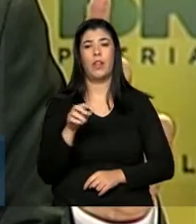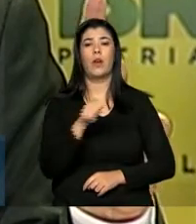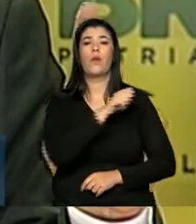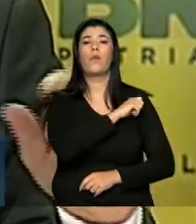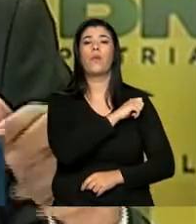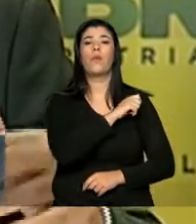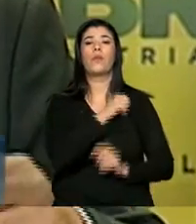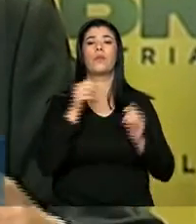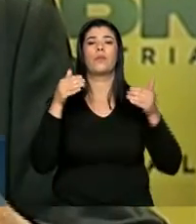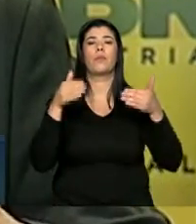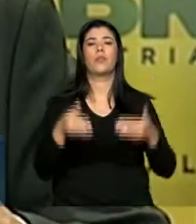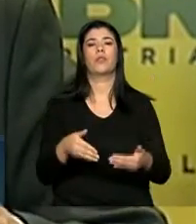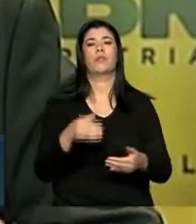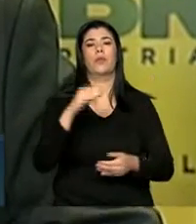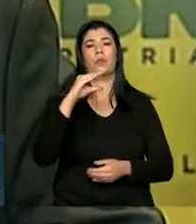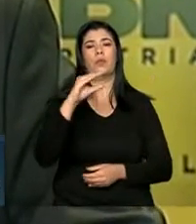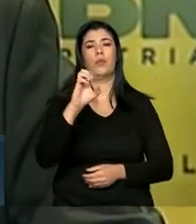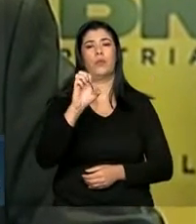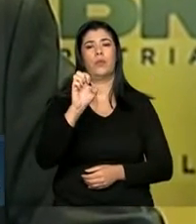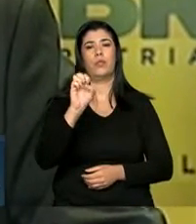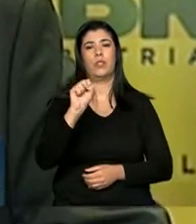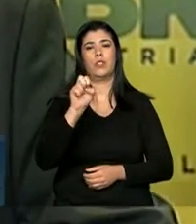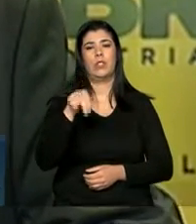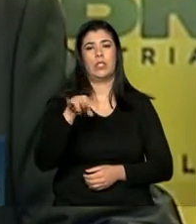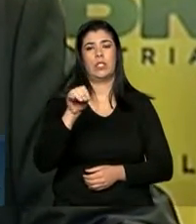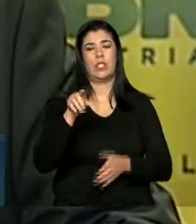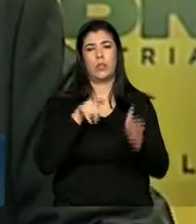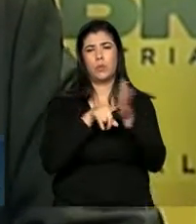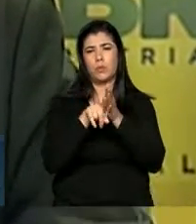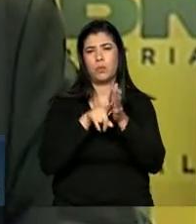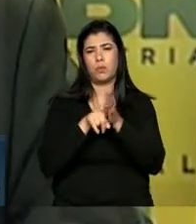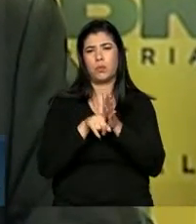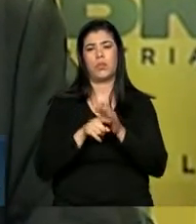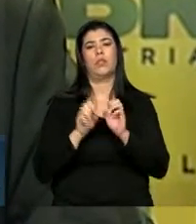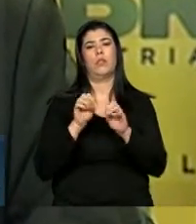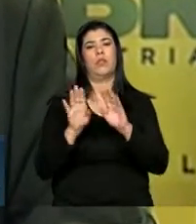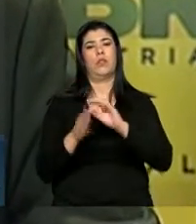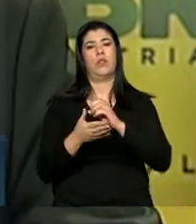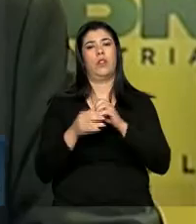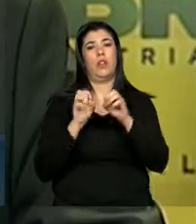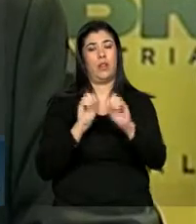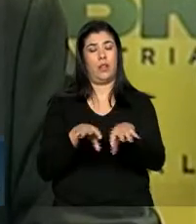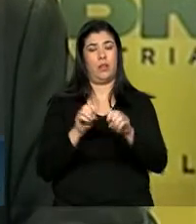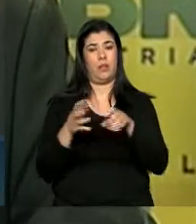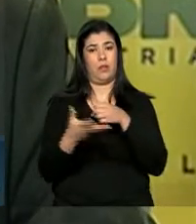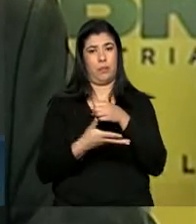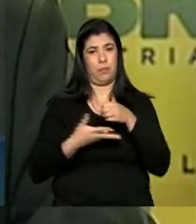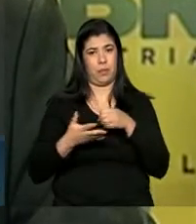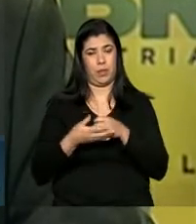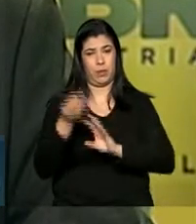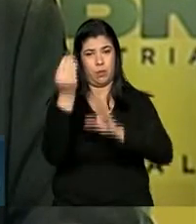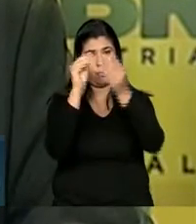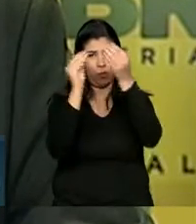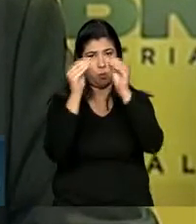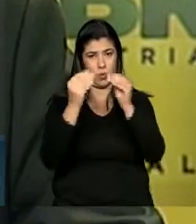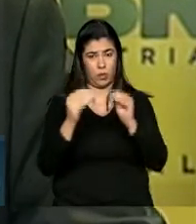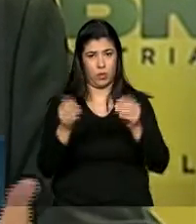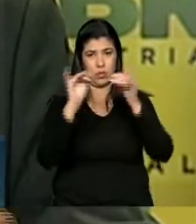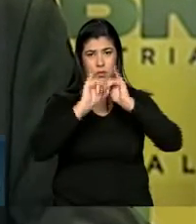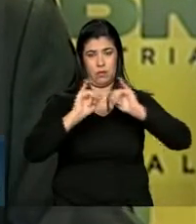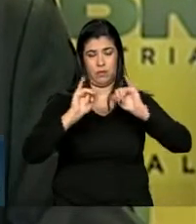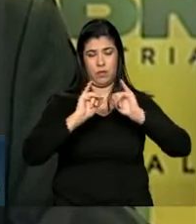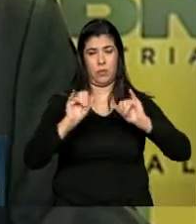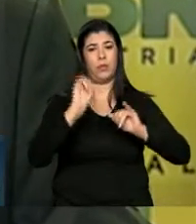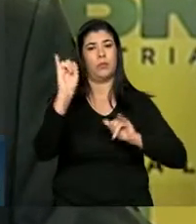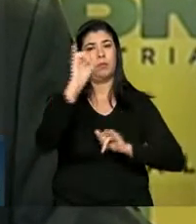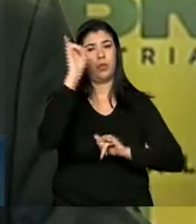3 últimos censos. O Censo da Educação Básica é um repositório de informações extremamente úteis para